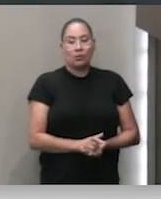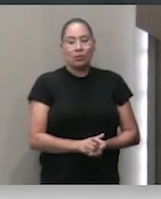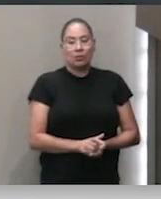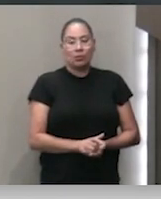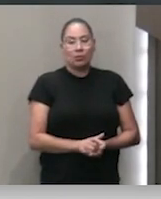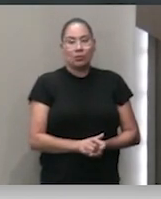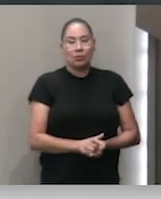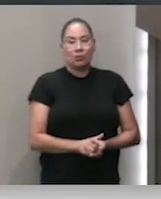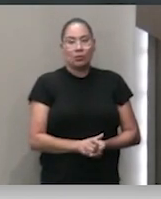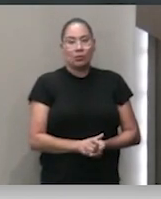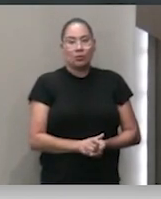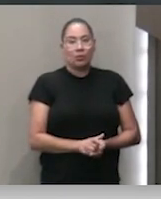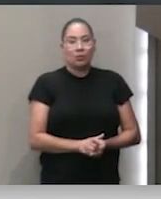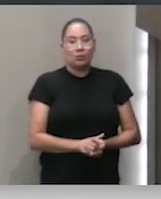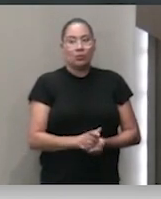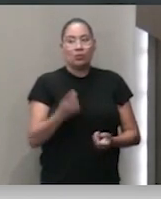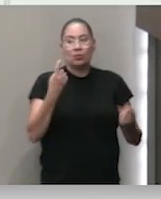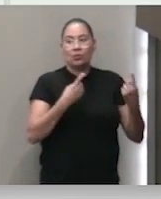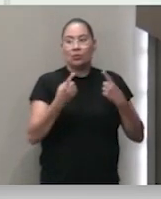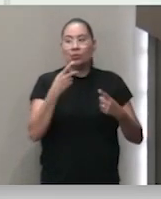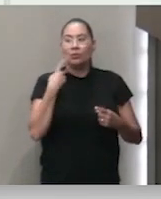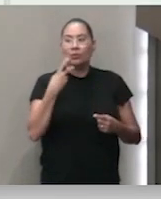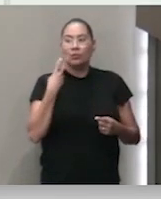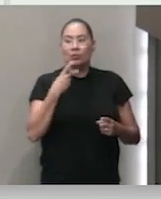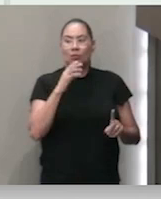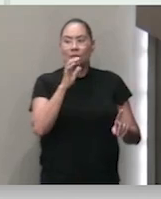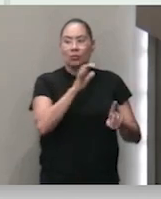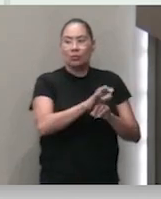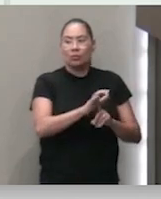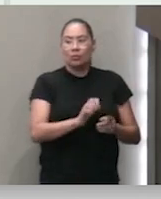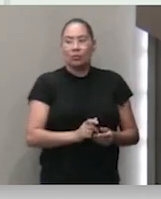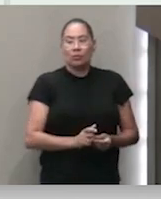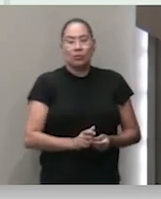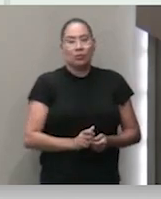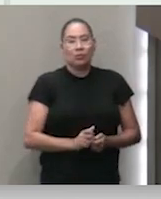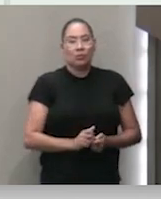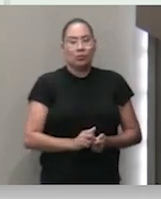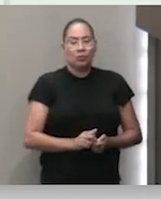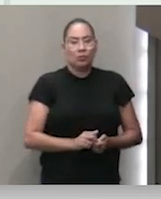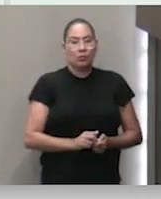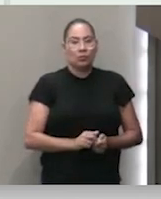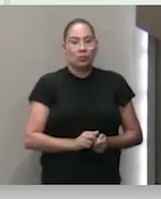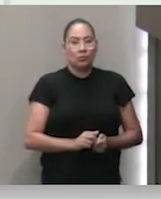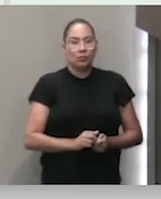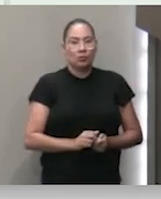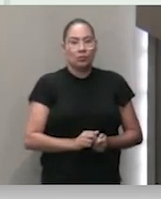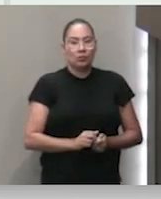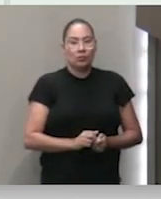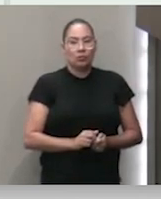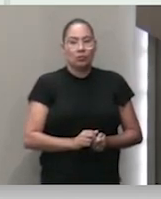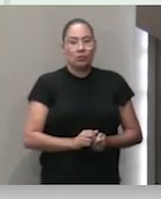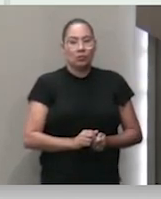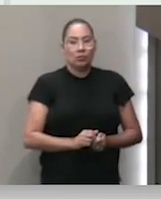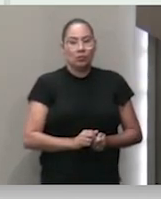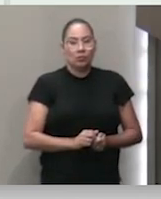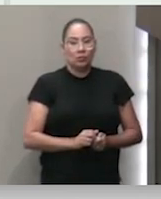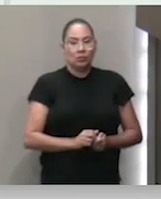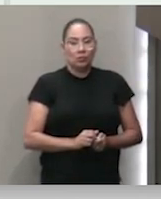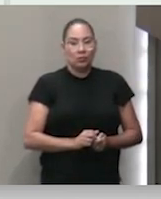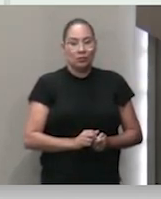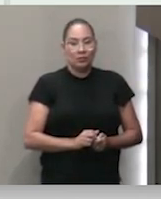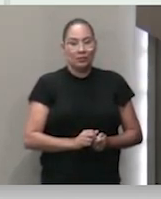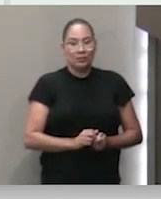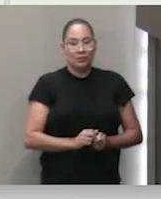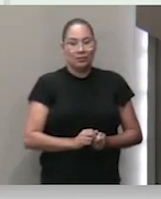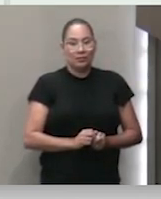Como relator do projeto. E algum vereador gostaria de fazer a defesa contrária? Vereador Rufa, não?